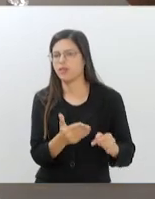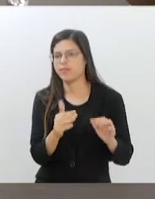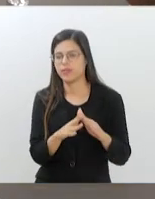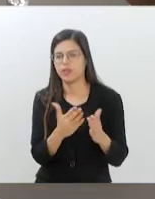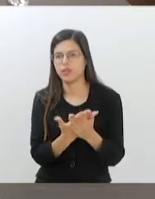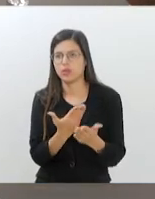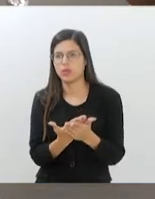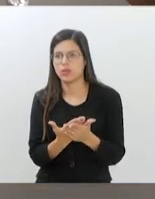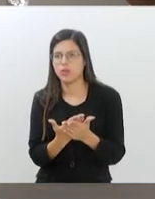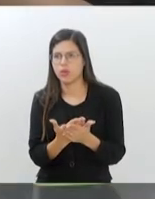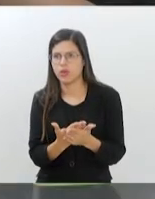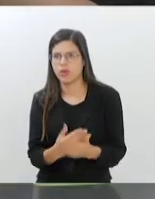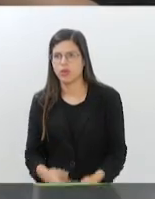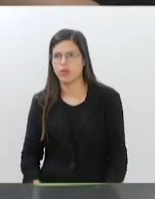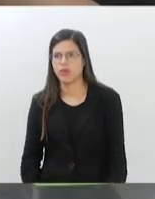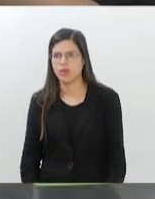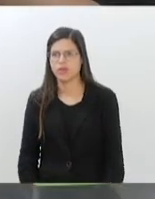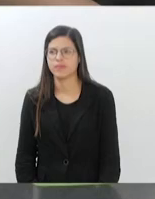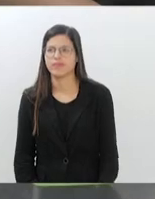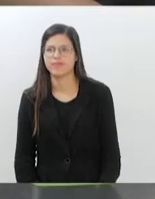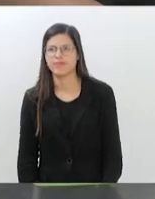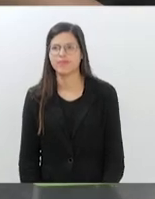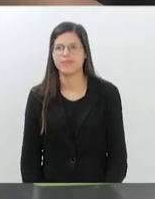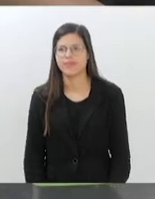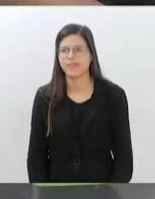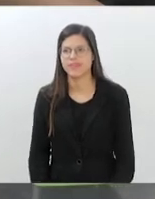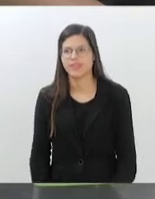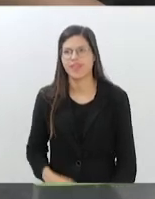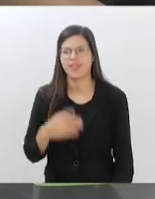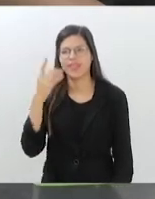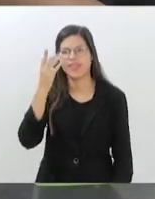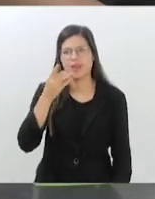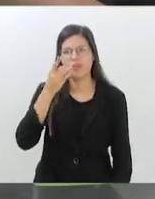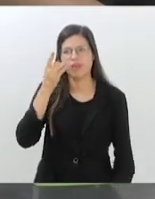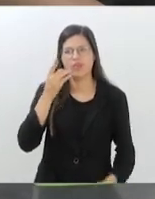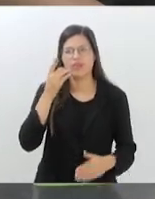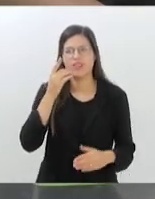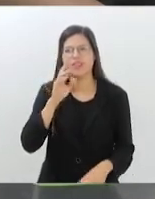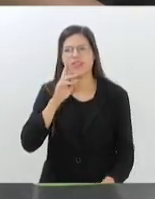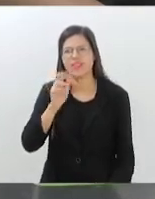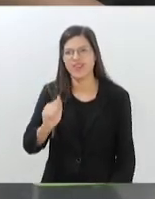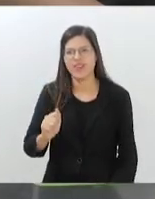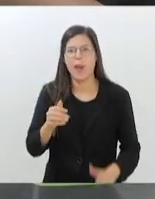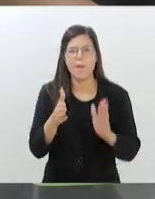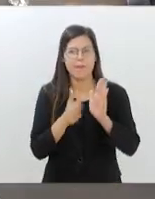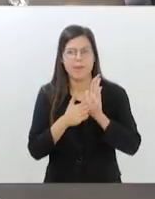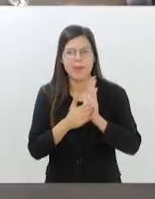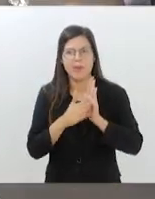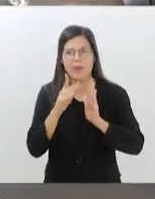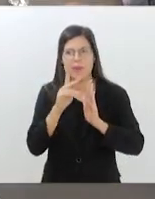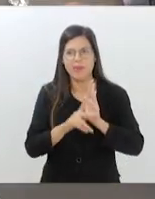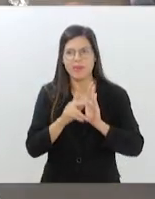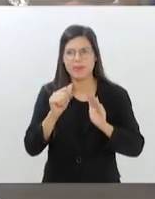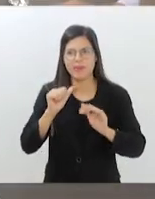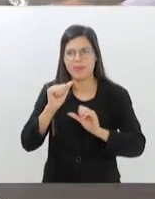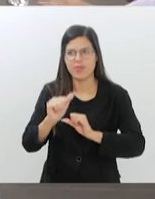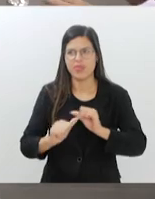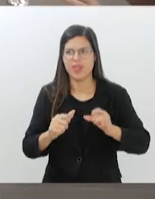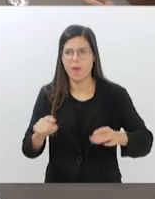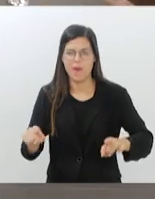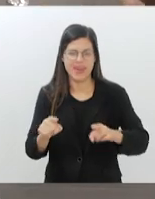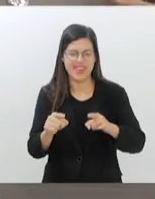para conv Deputado am vai propor um projeto mudando o h para conversar da